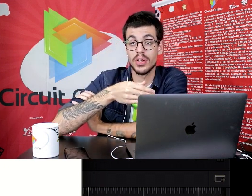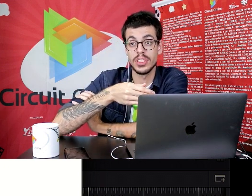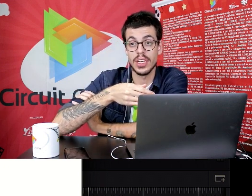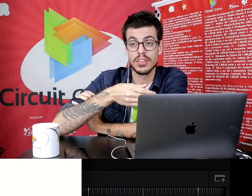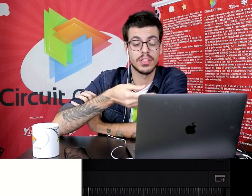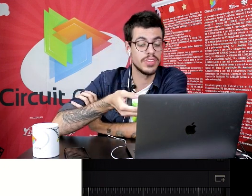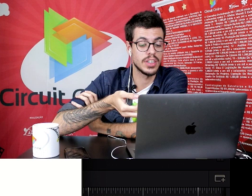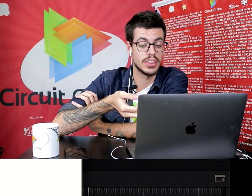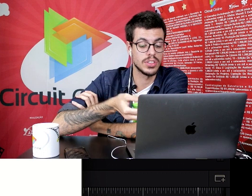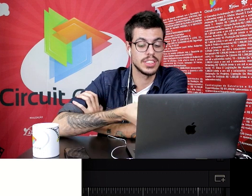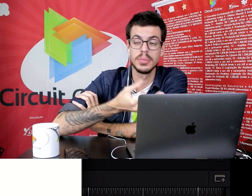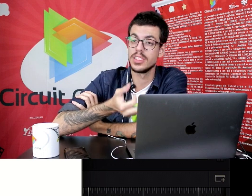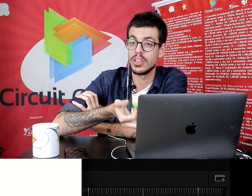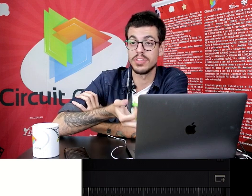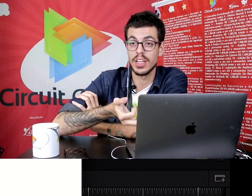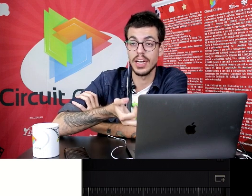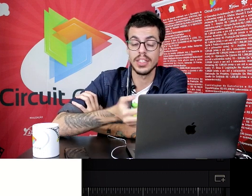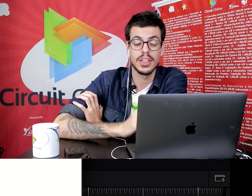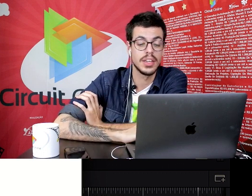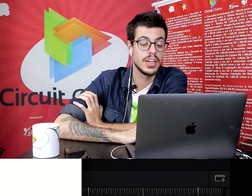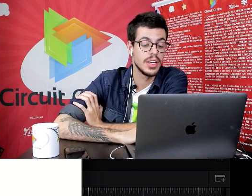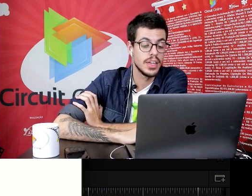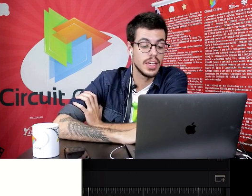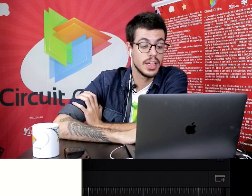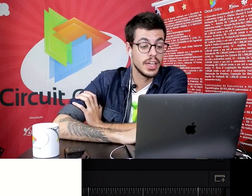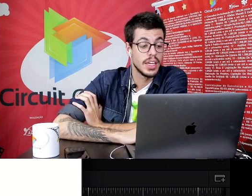seu projeto, que fica todas as mídias offline.